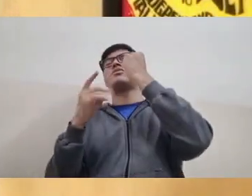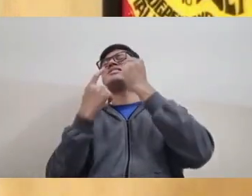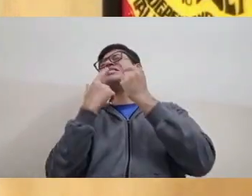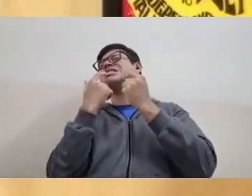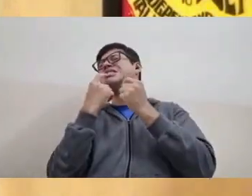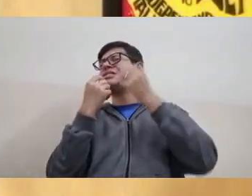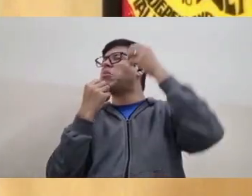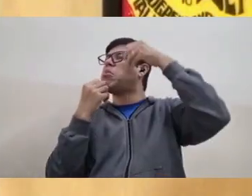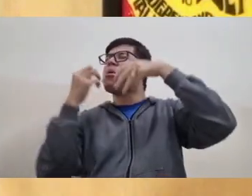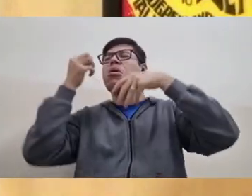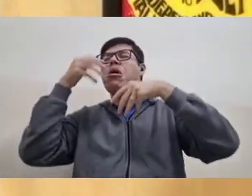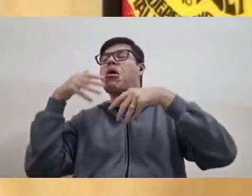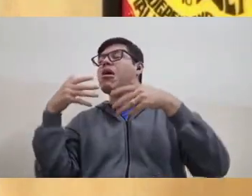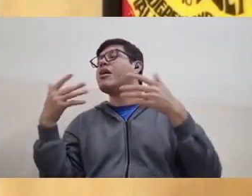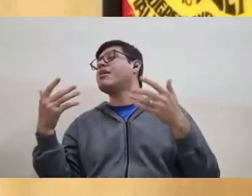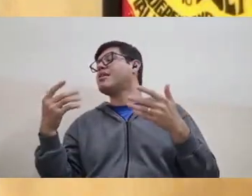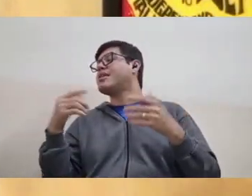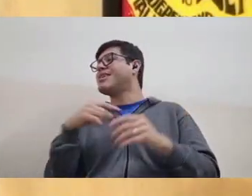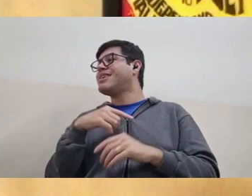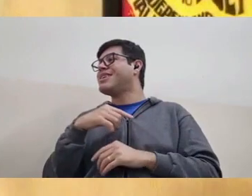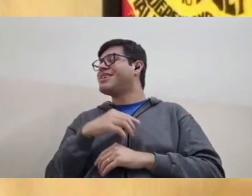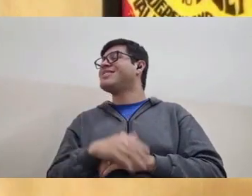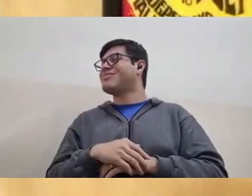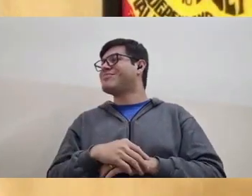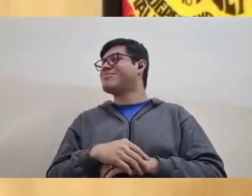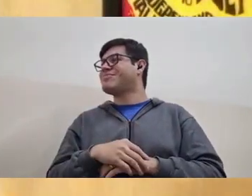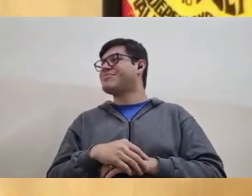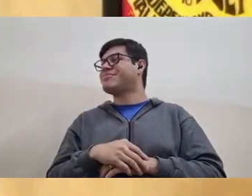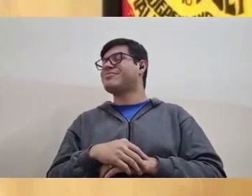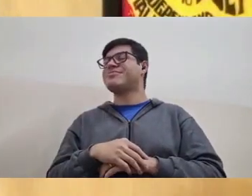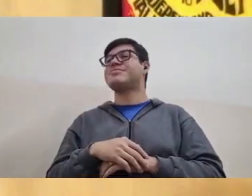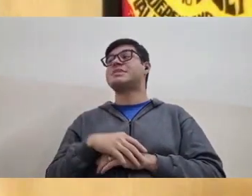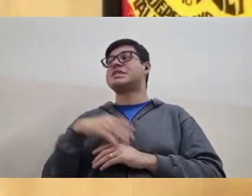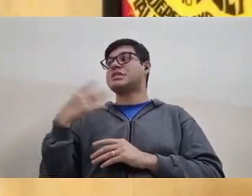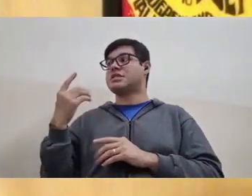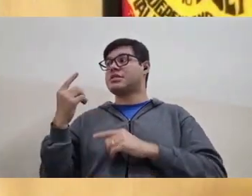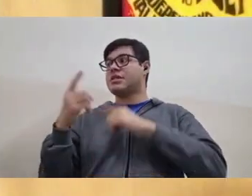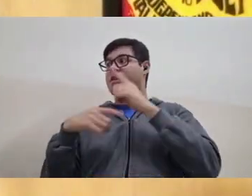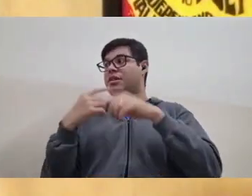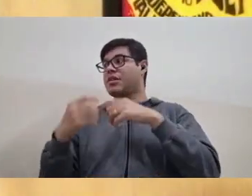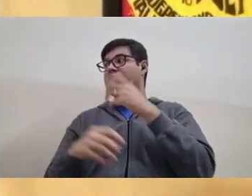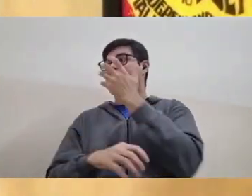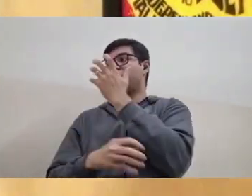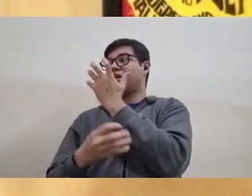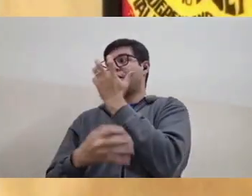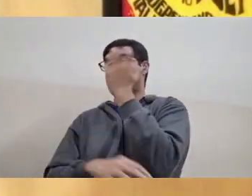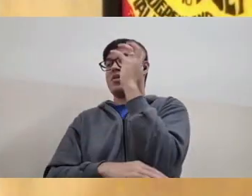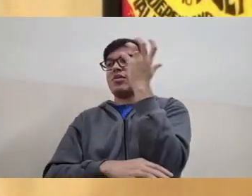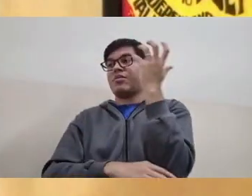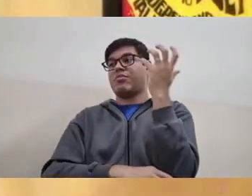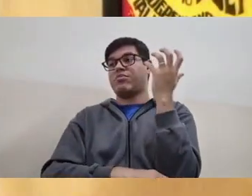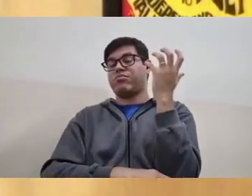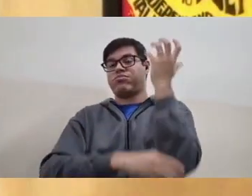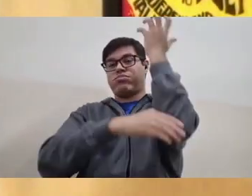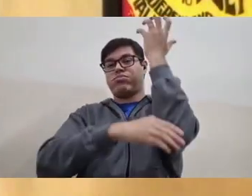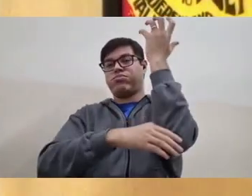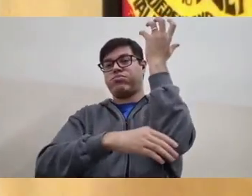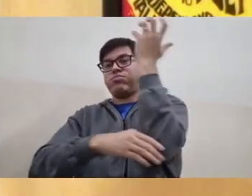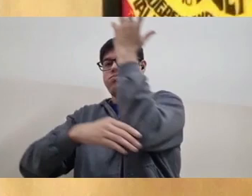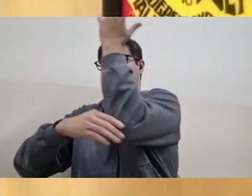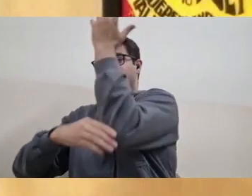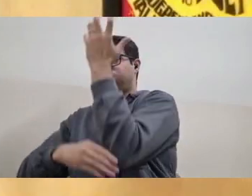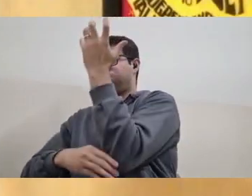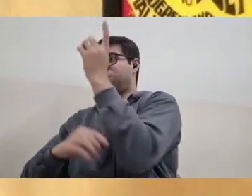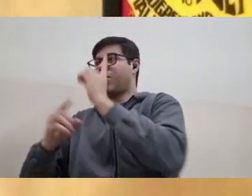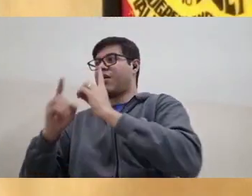sido plantadas na praça. Elas foram retiradas da praça e levadas para a Avenida Padre Atílio. Tem mais de 60 anos, com certeza.